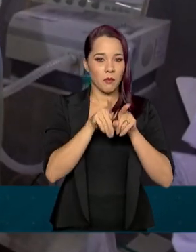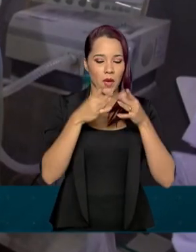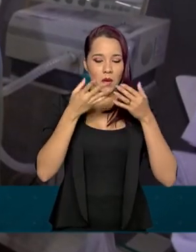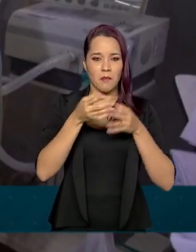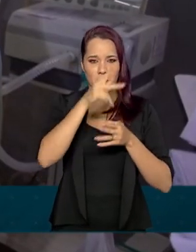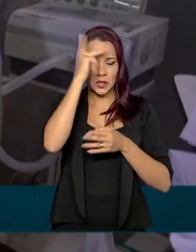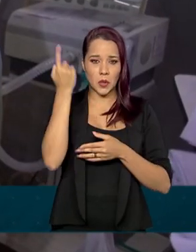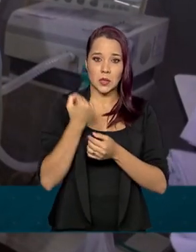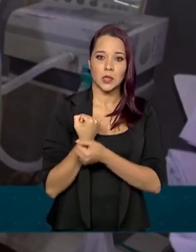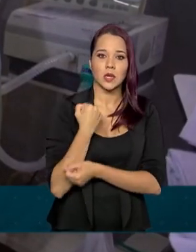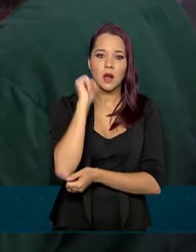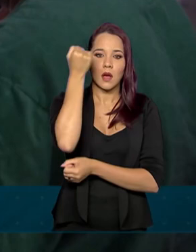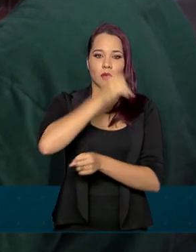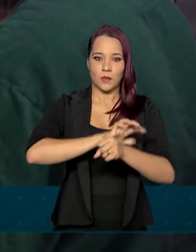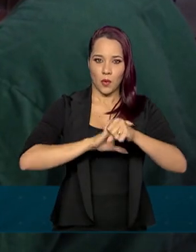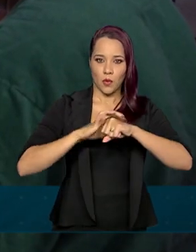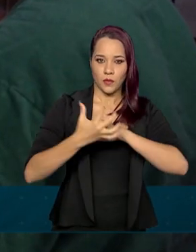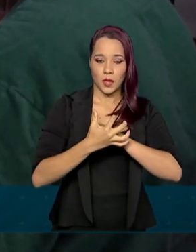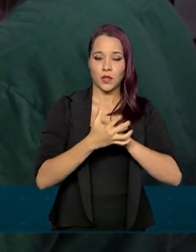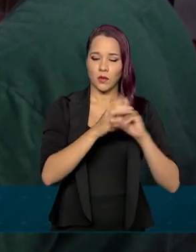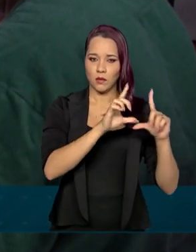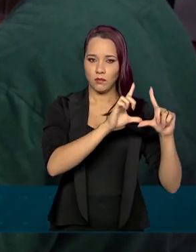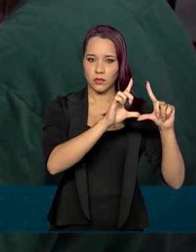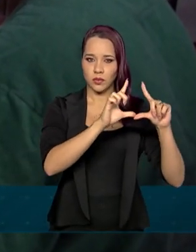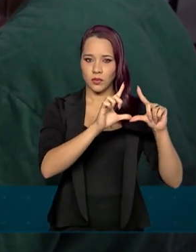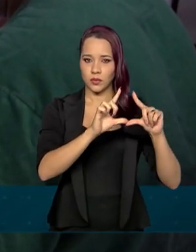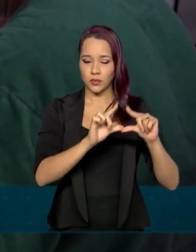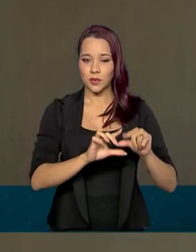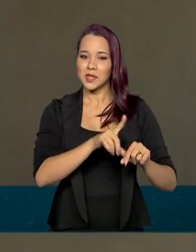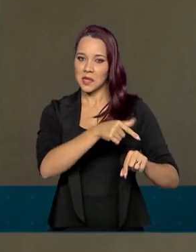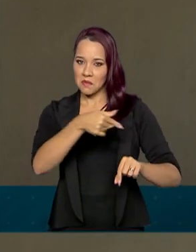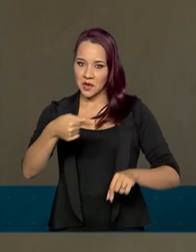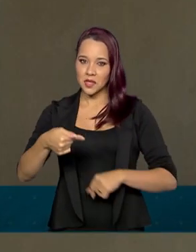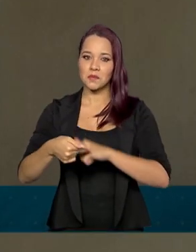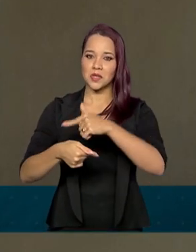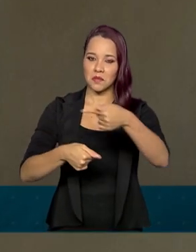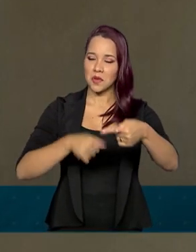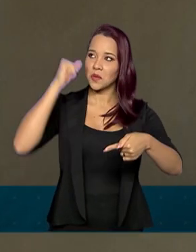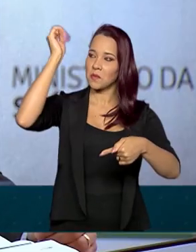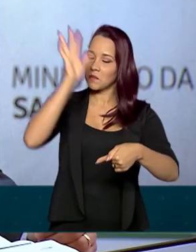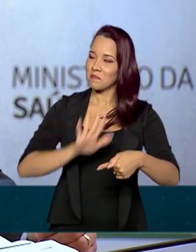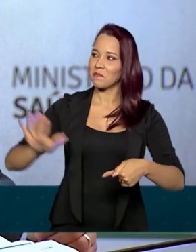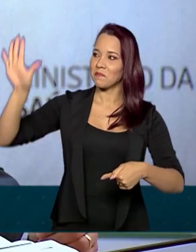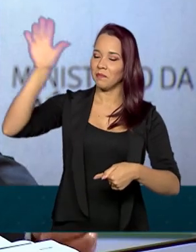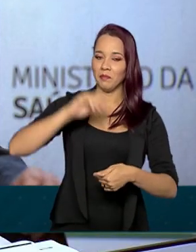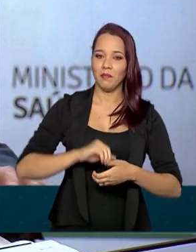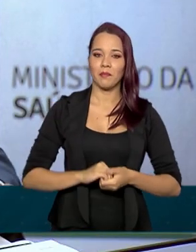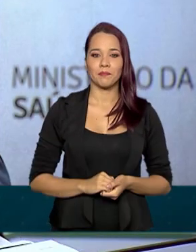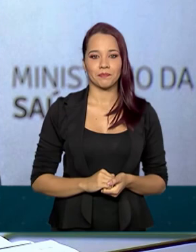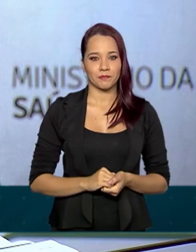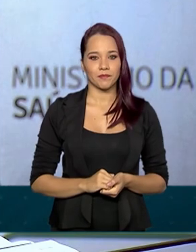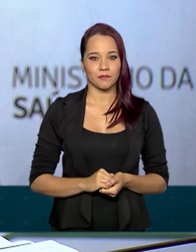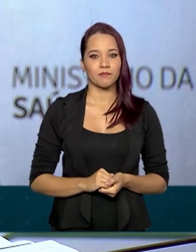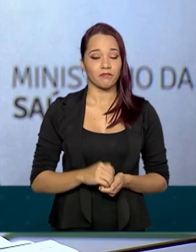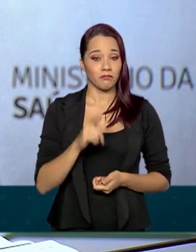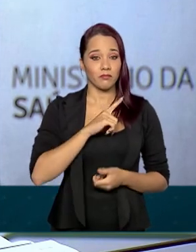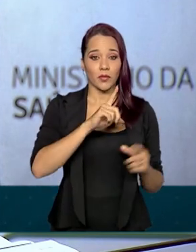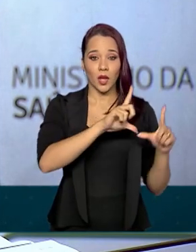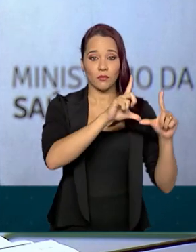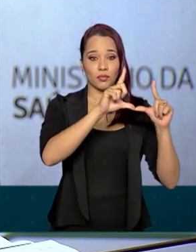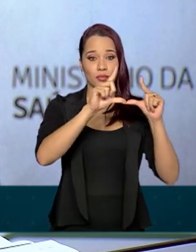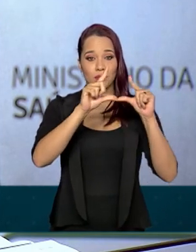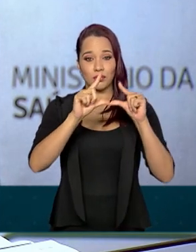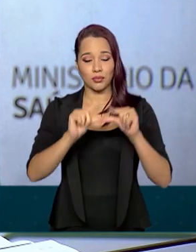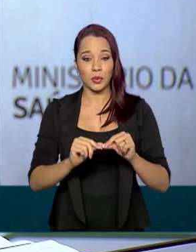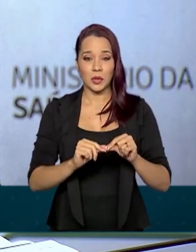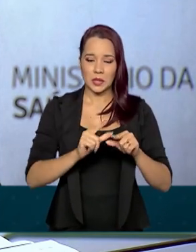pacientes graves de covid vem diminuindo semana a semana em todo o país. Houve aí uma tendência de queda após